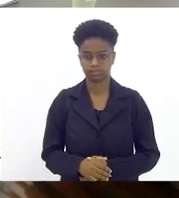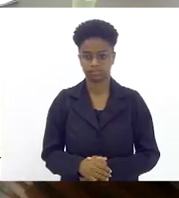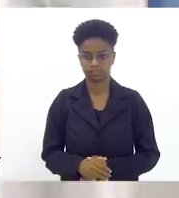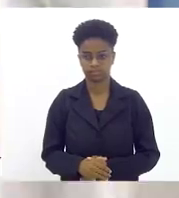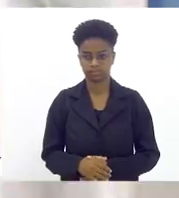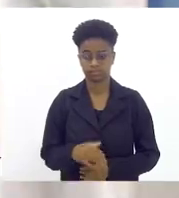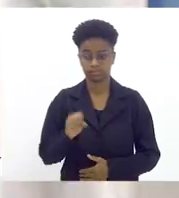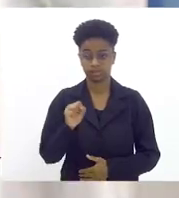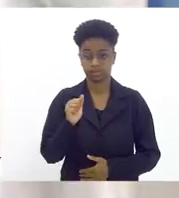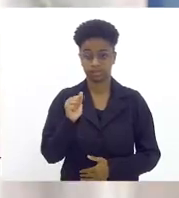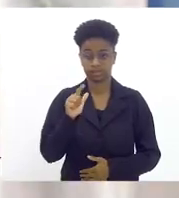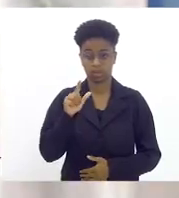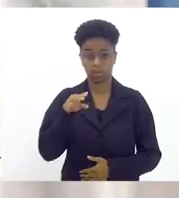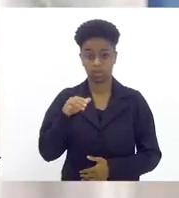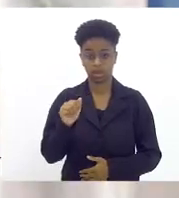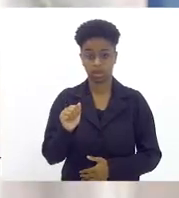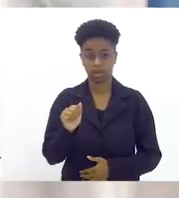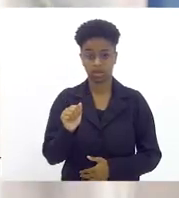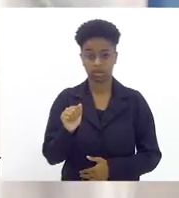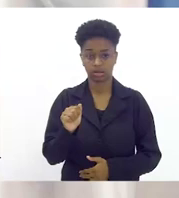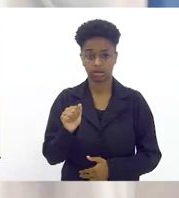Doutora Salma?